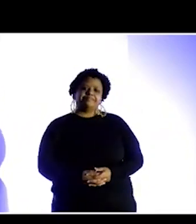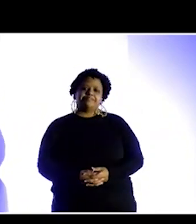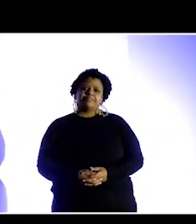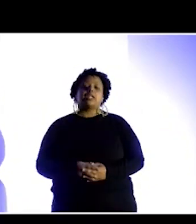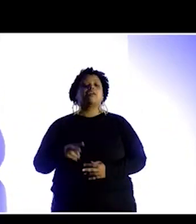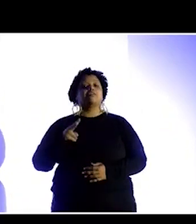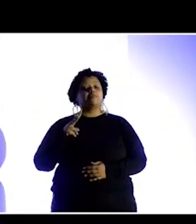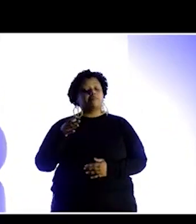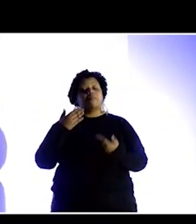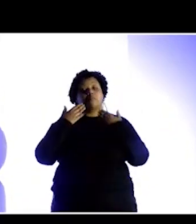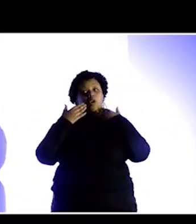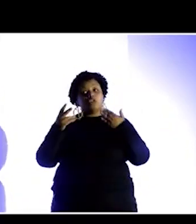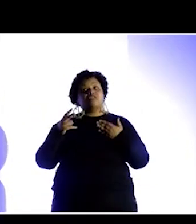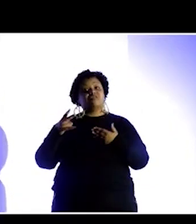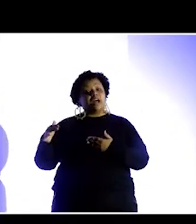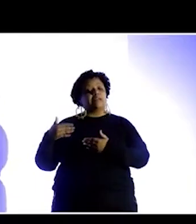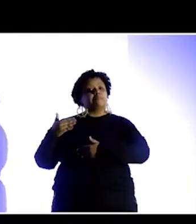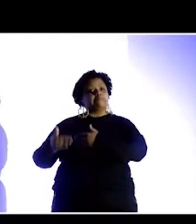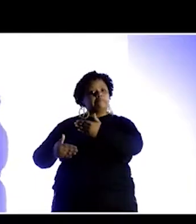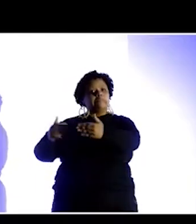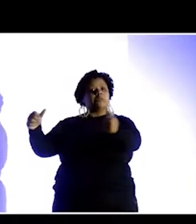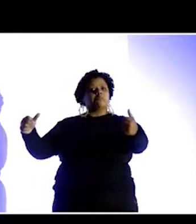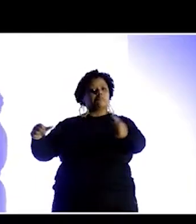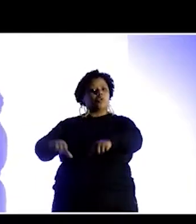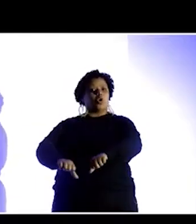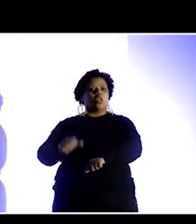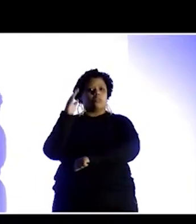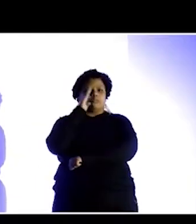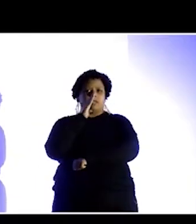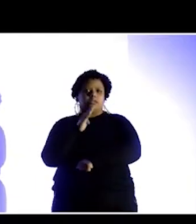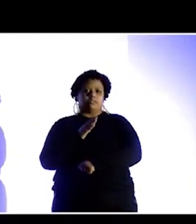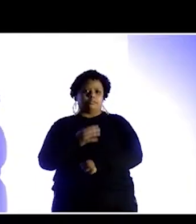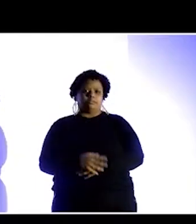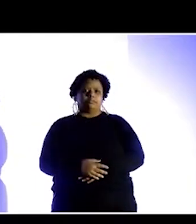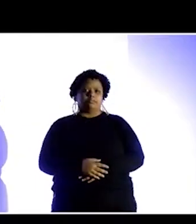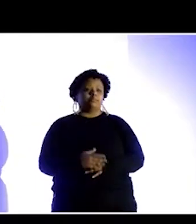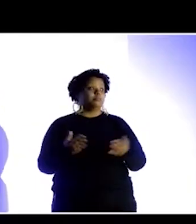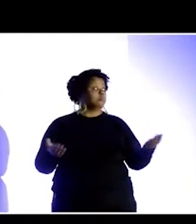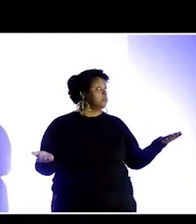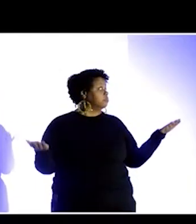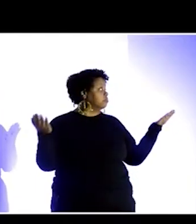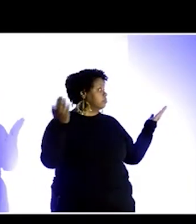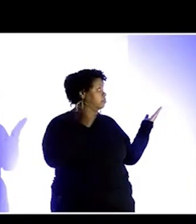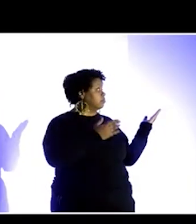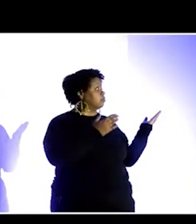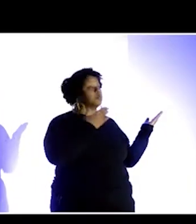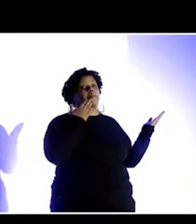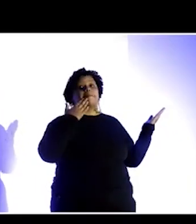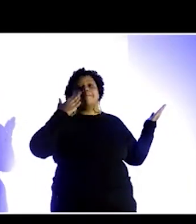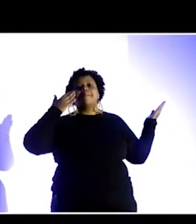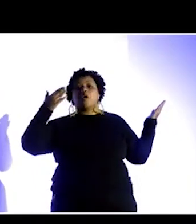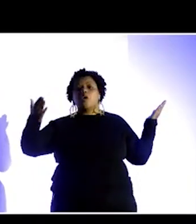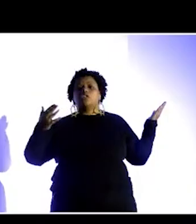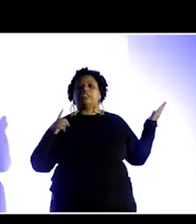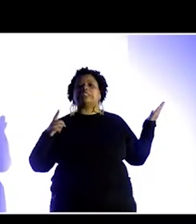ficar mais intenso as condições secas do Brasil. Esse mapa aqui de cima mostra o número de dias secos consecutivos, né, que a